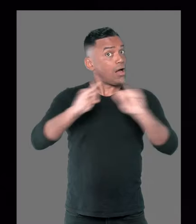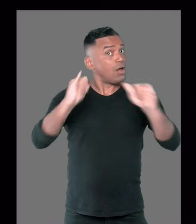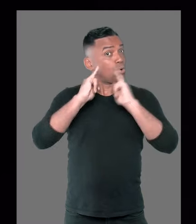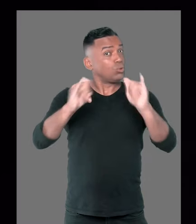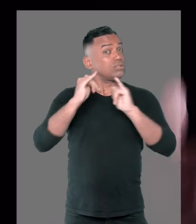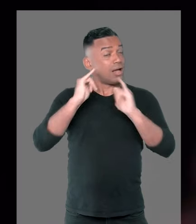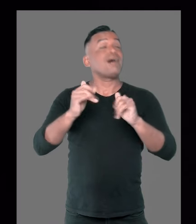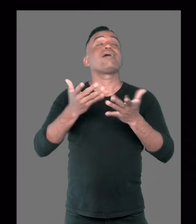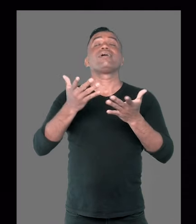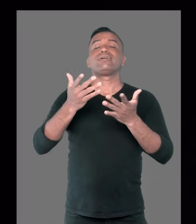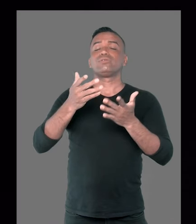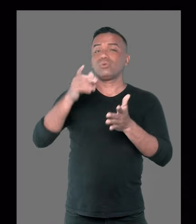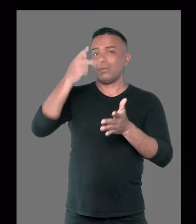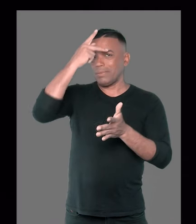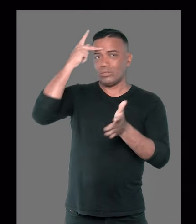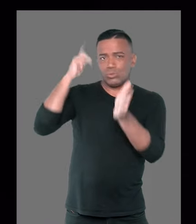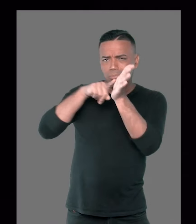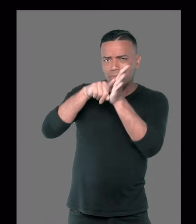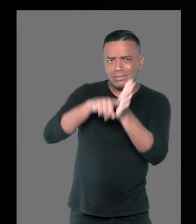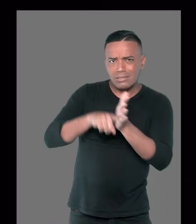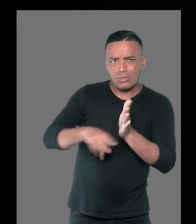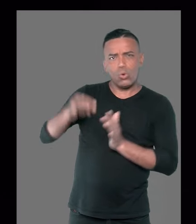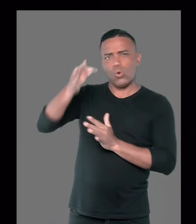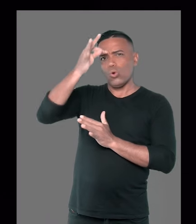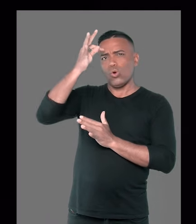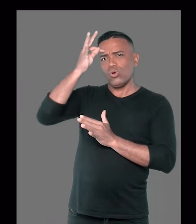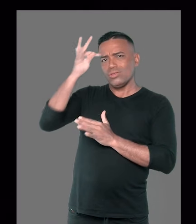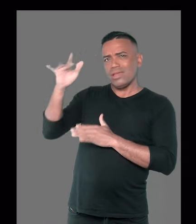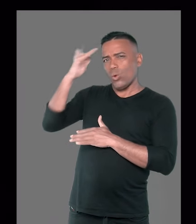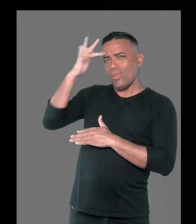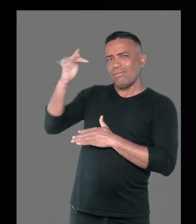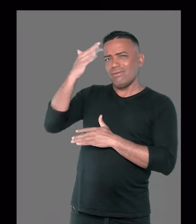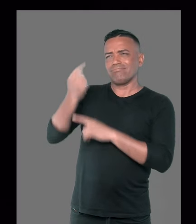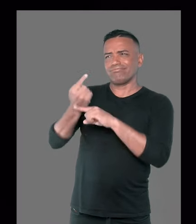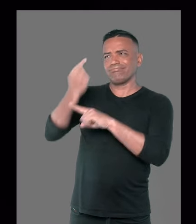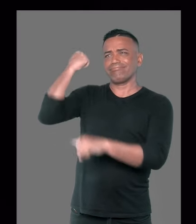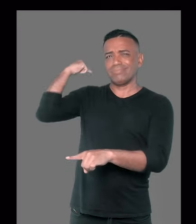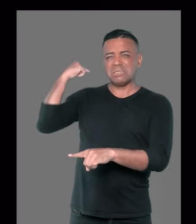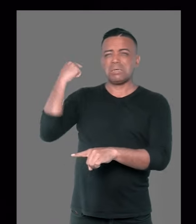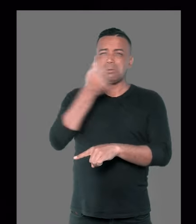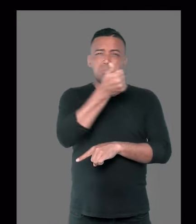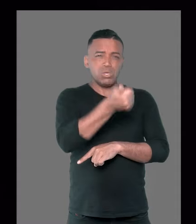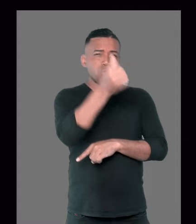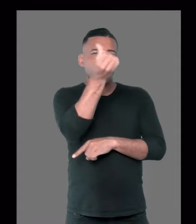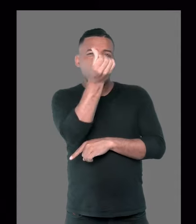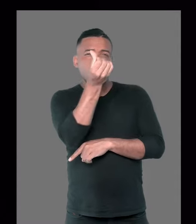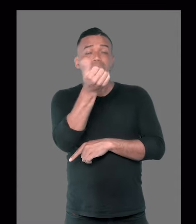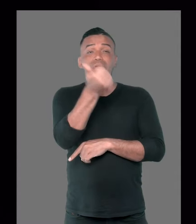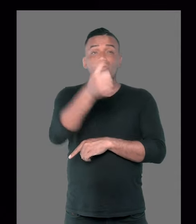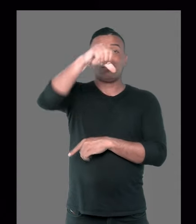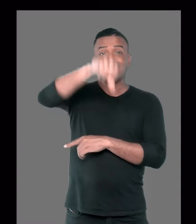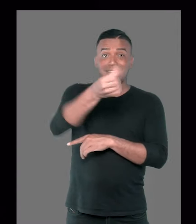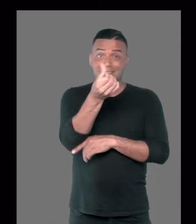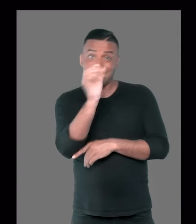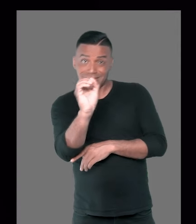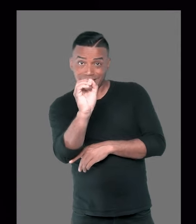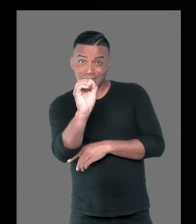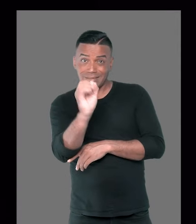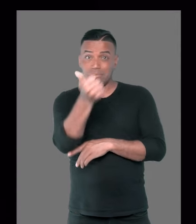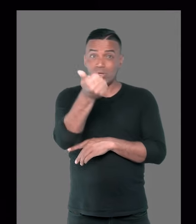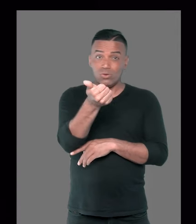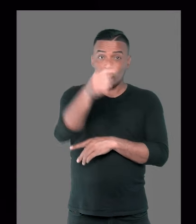muitos teóricos e práticos eh desde No mínimo a década de 60 né na